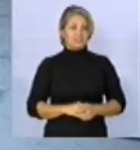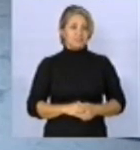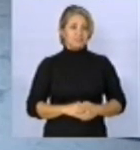E aí